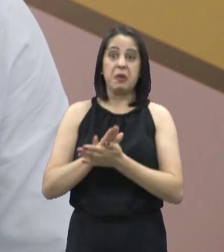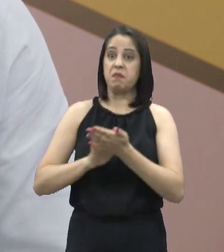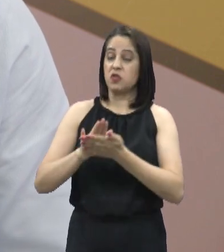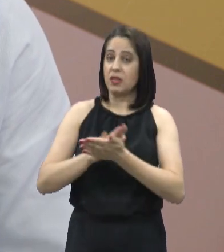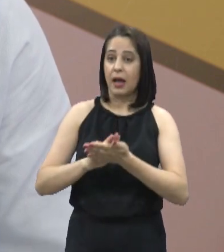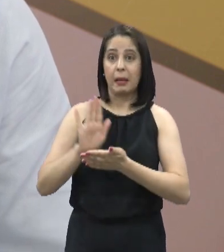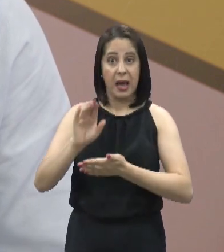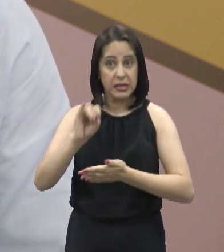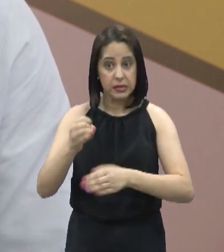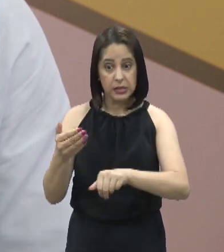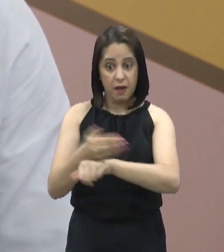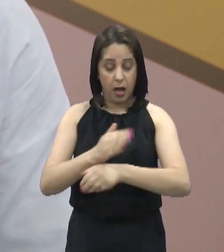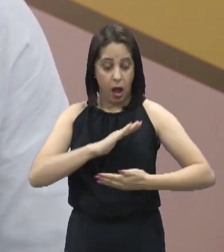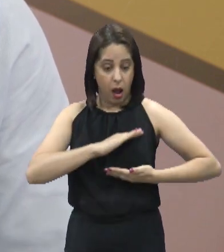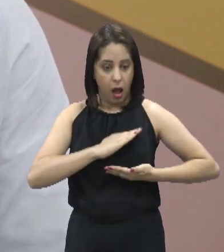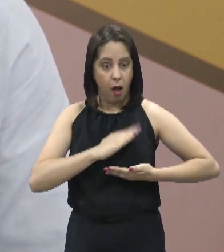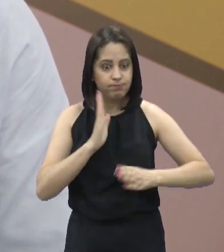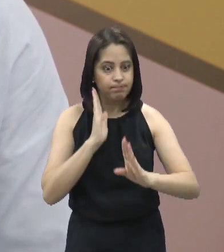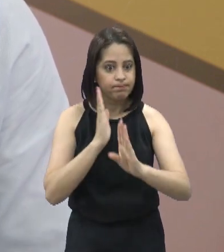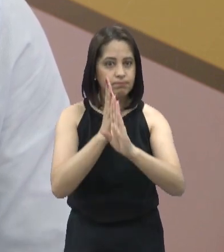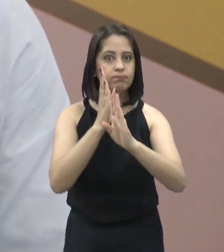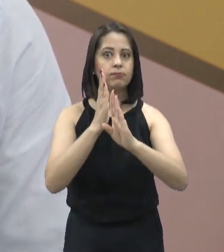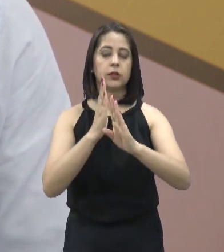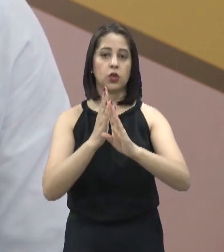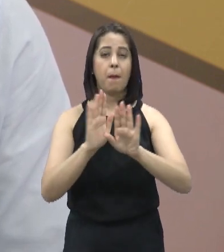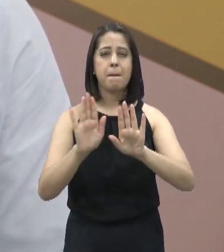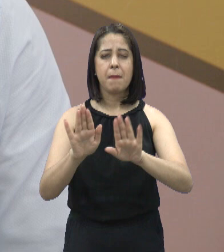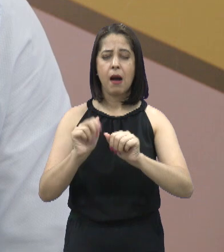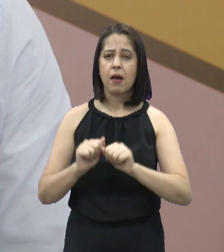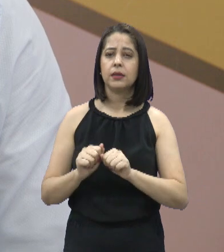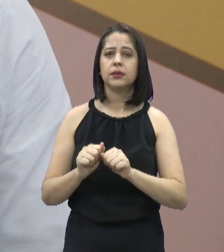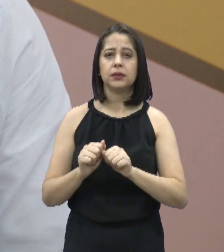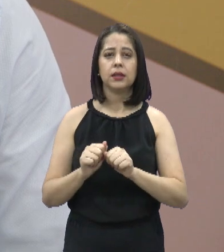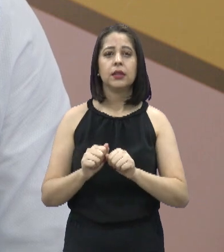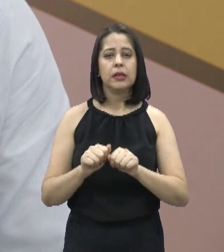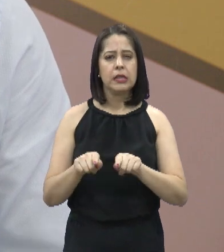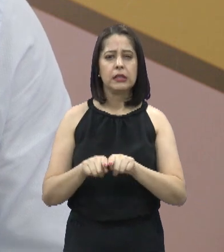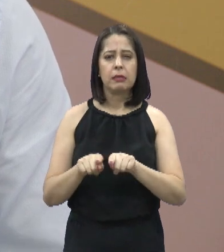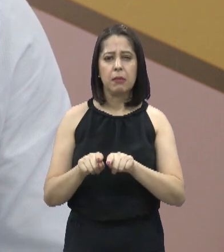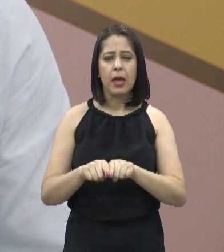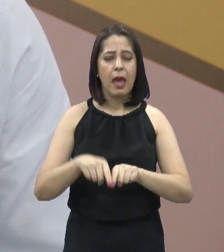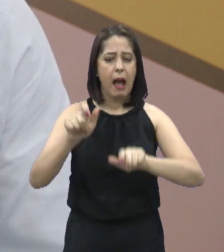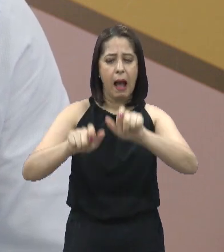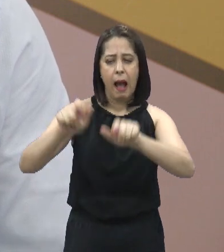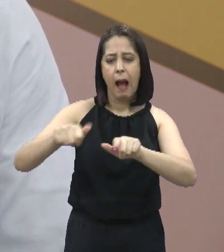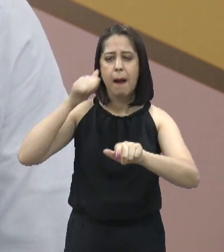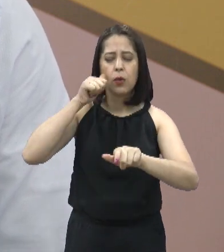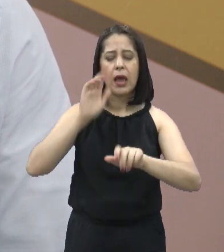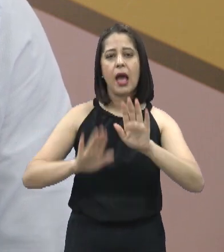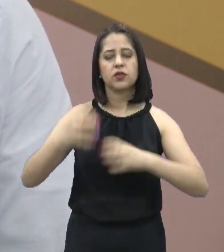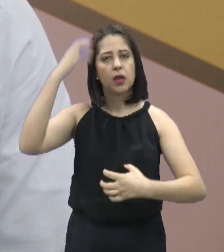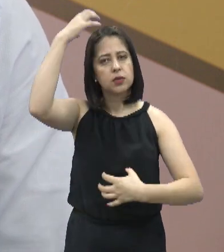mamografia, pelo rastreio. Porém, em nódulos maiores, a mulher pode notar, às vezes durante o banho, quando